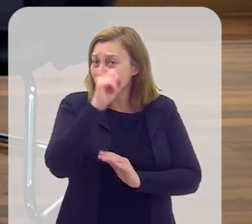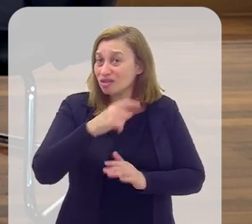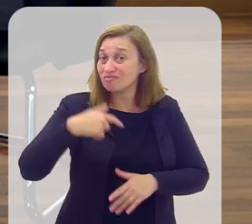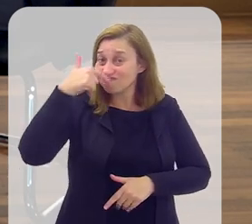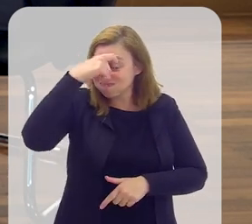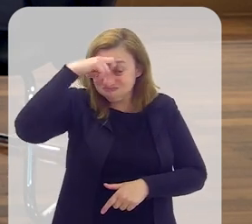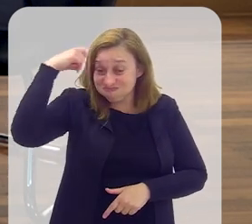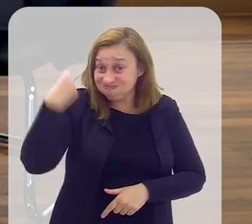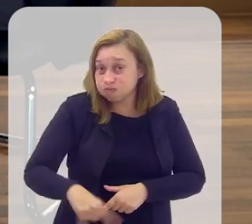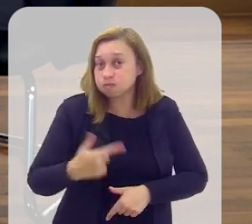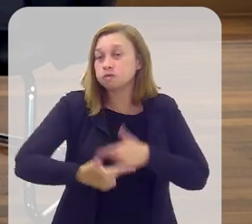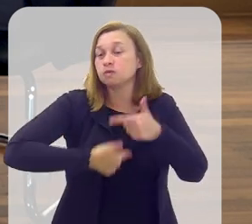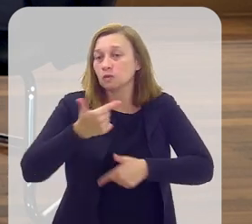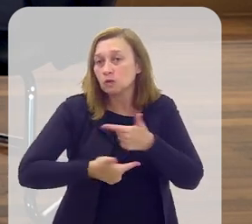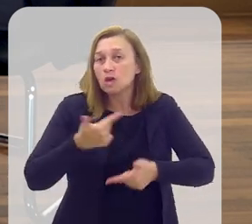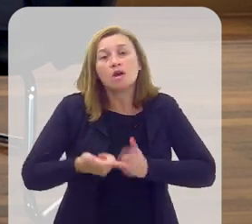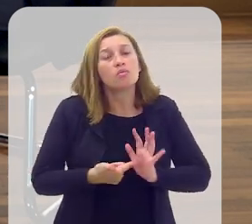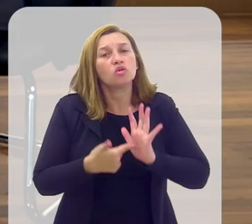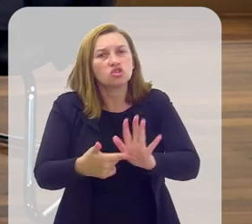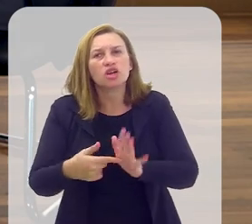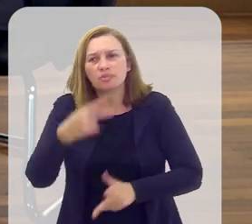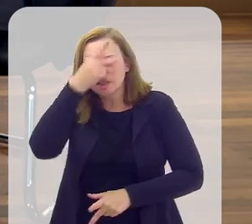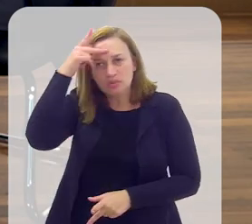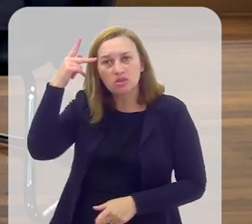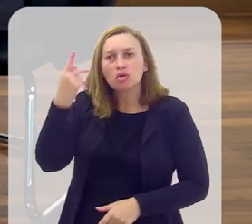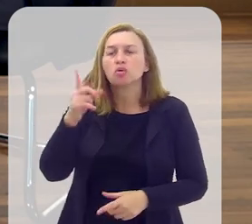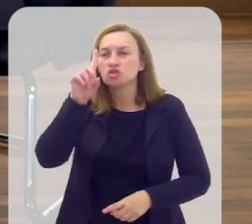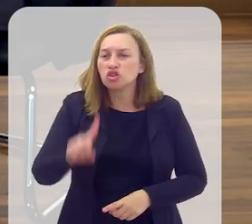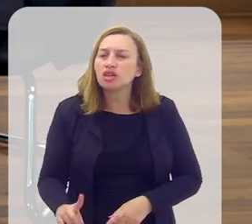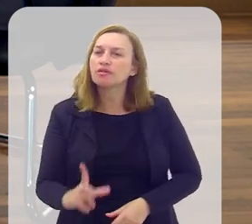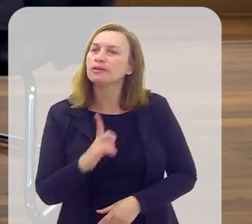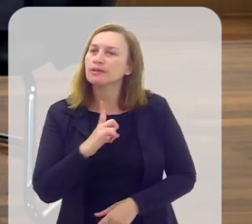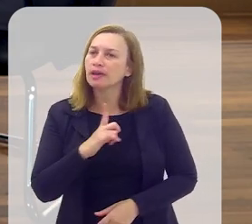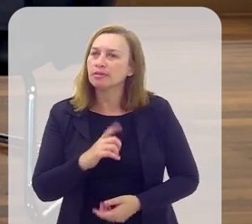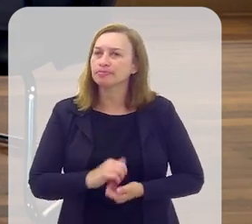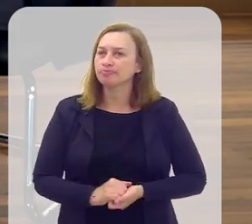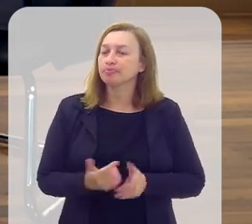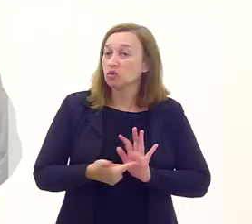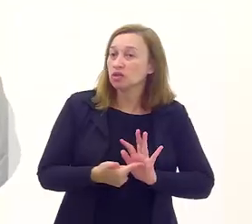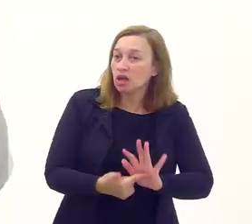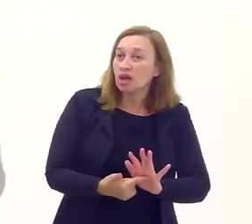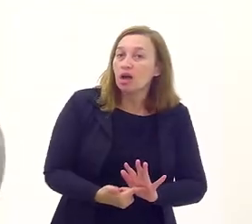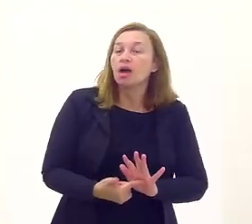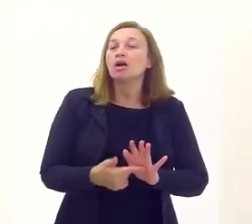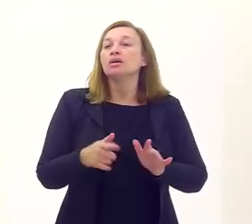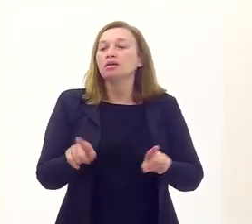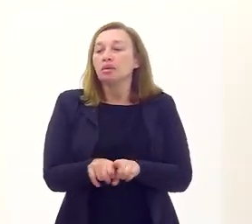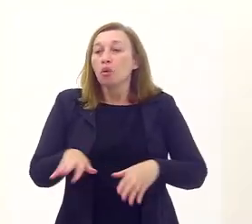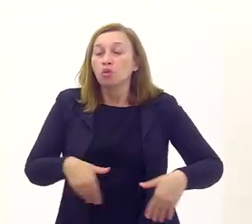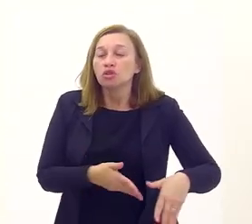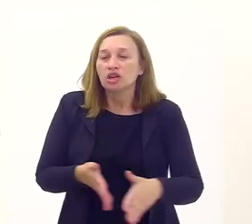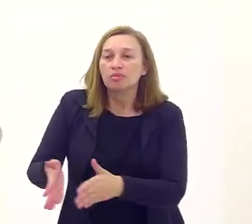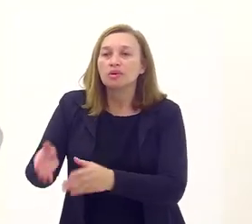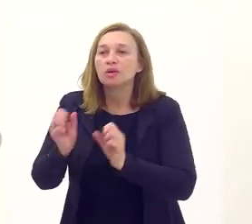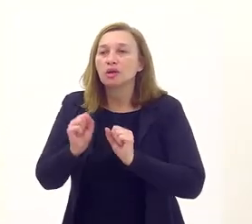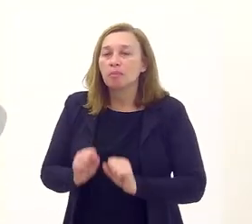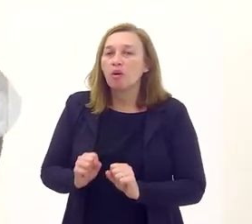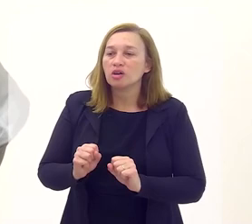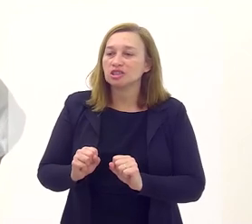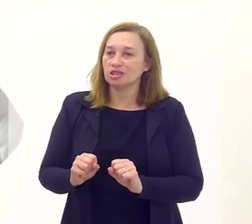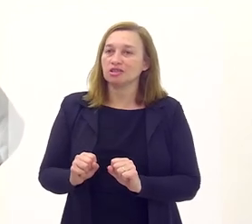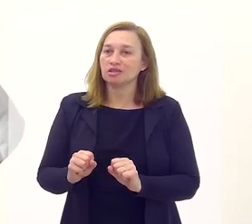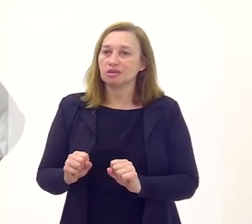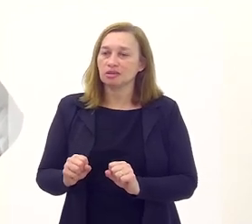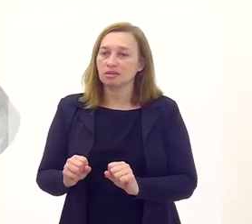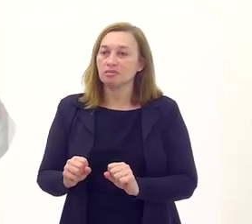tarefa hercúlea. A primeira coisa é mostrar para as pessoas os direitos que elas têm e depois mostrar os caminhos que elas